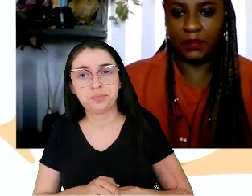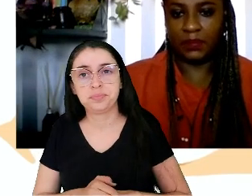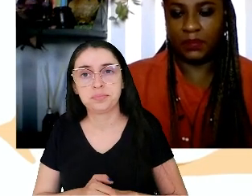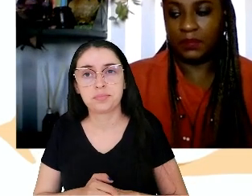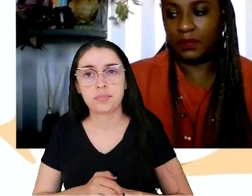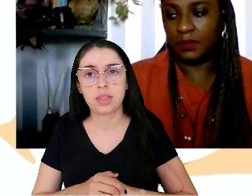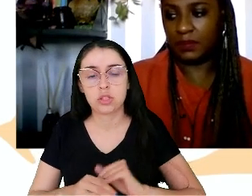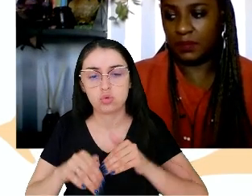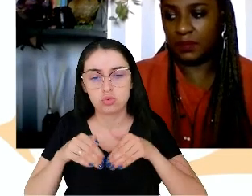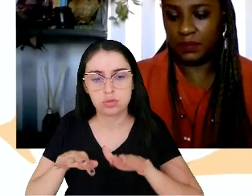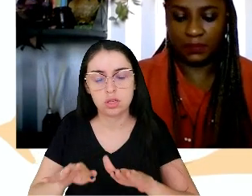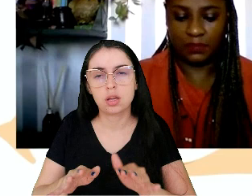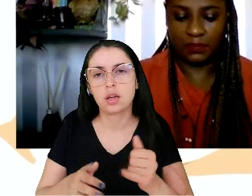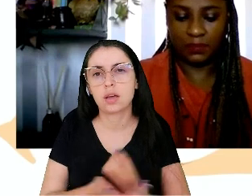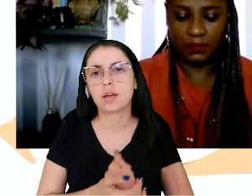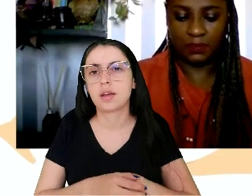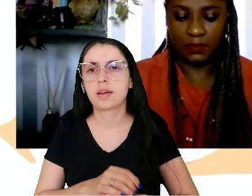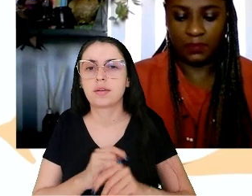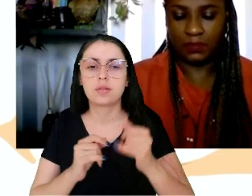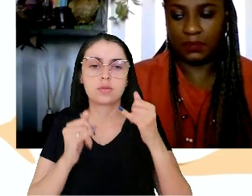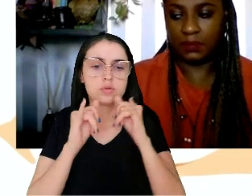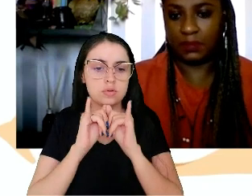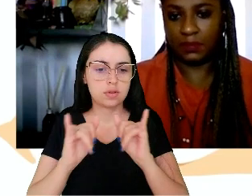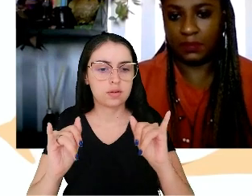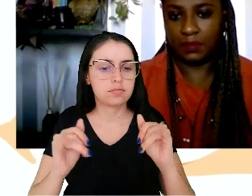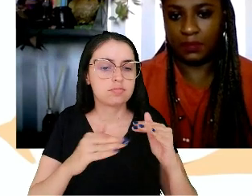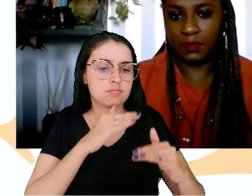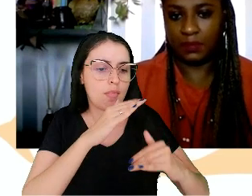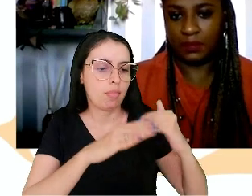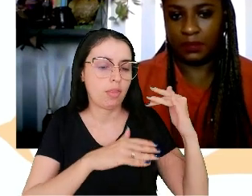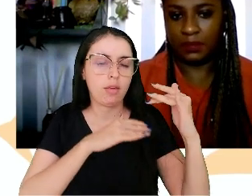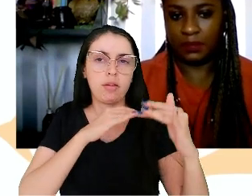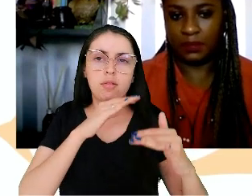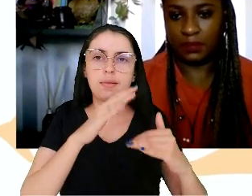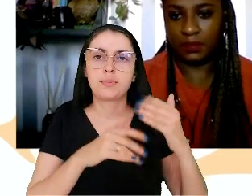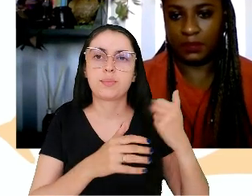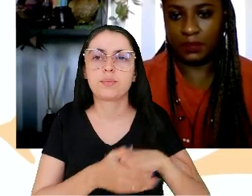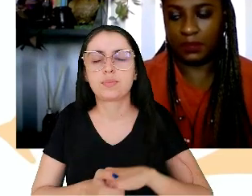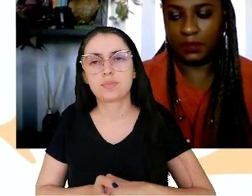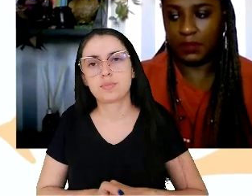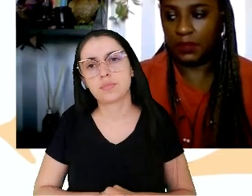Bordados que nos transmitem suas mensagens através de séculos.